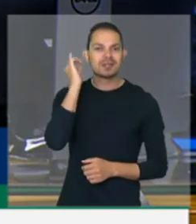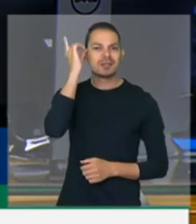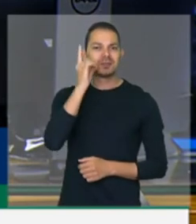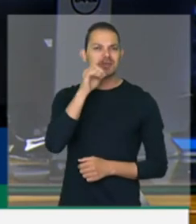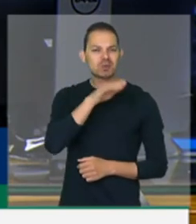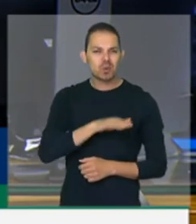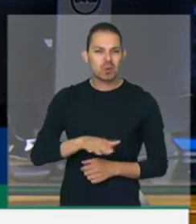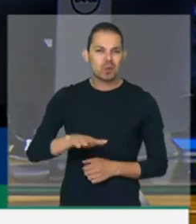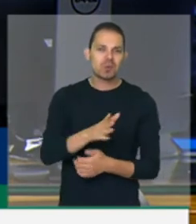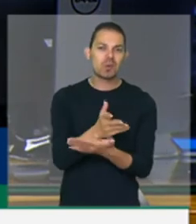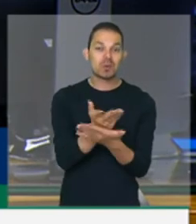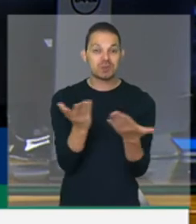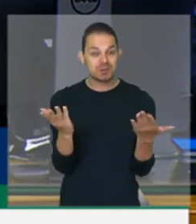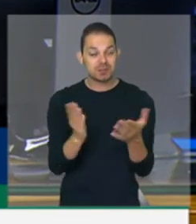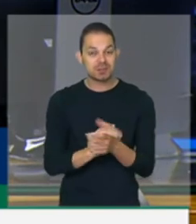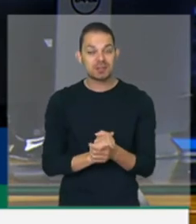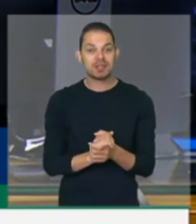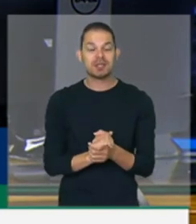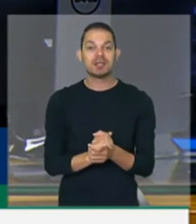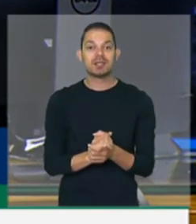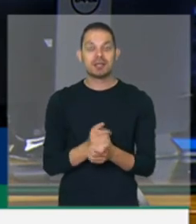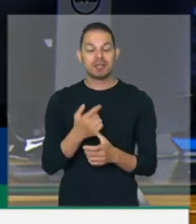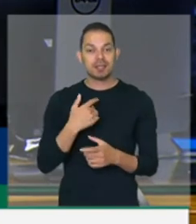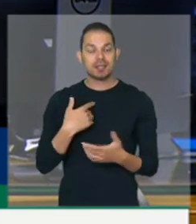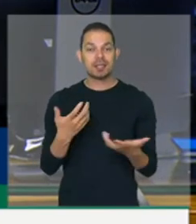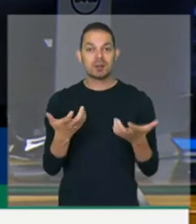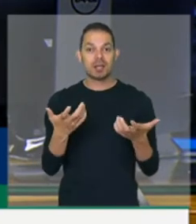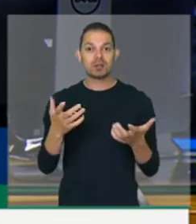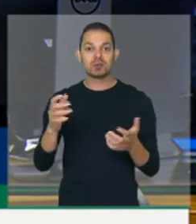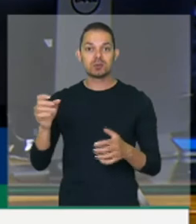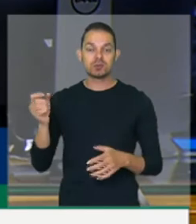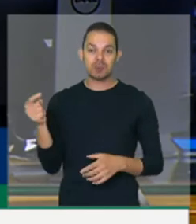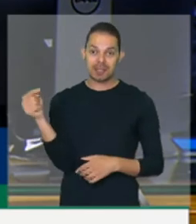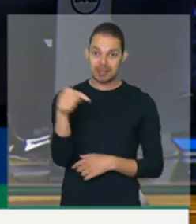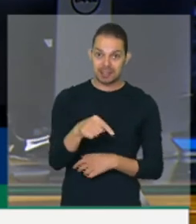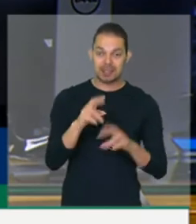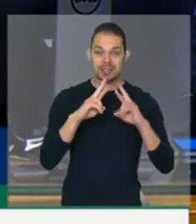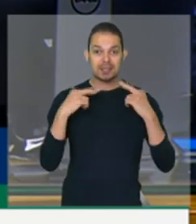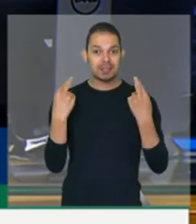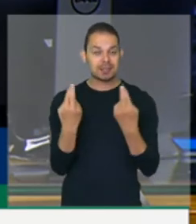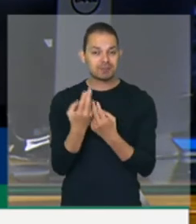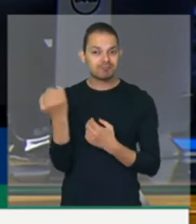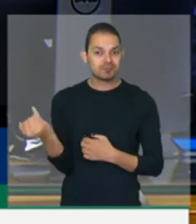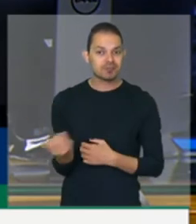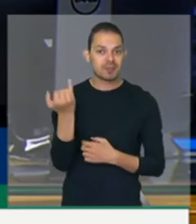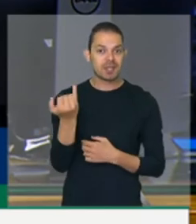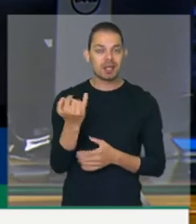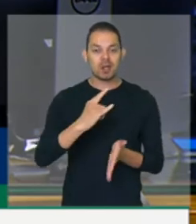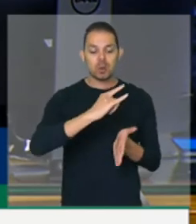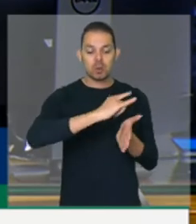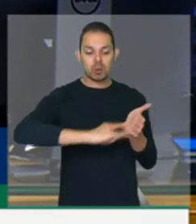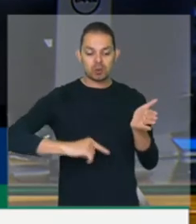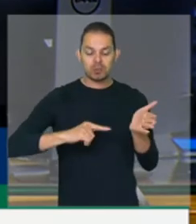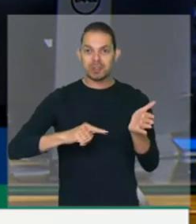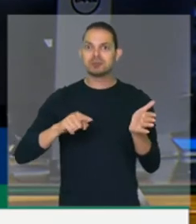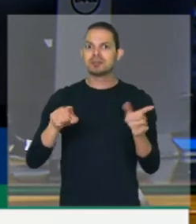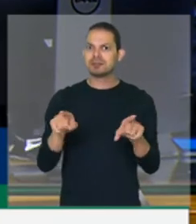deputados, fiz questão de trazer para esta sessão histórica um documento também